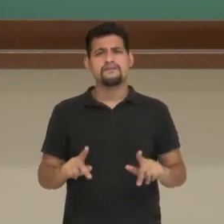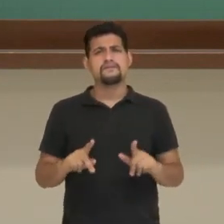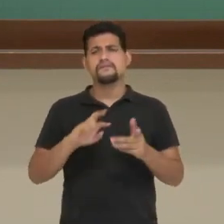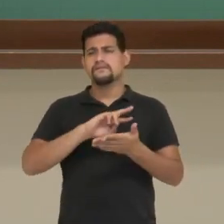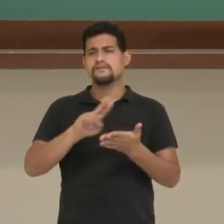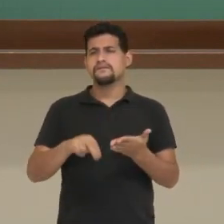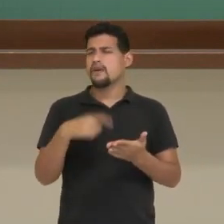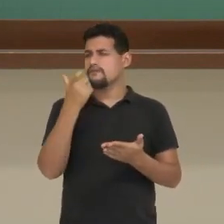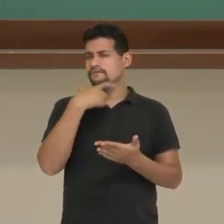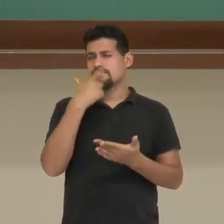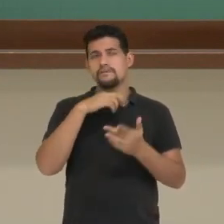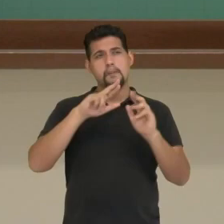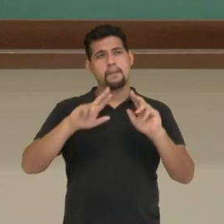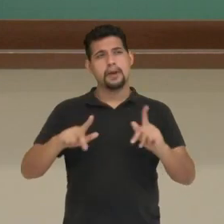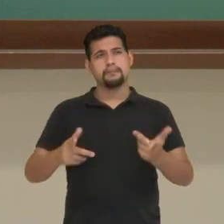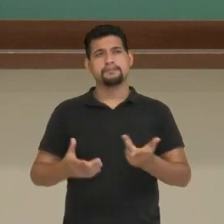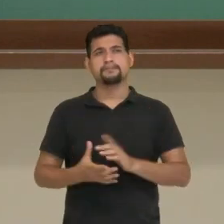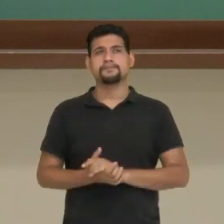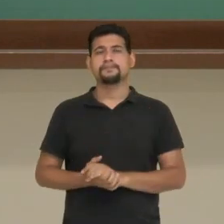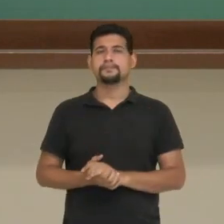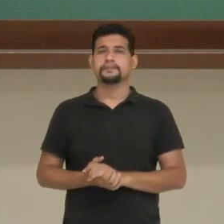de frutos, por exemplo. Tá?